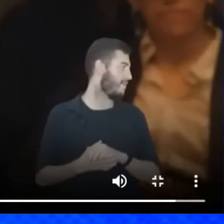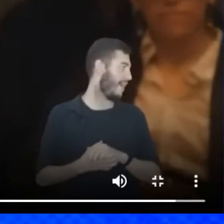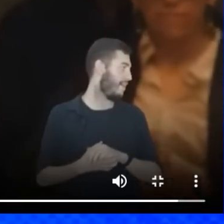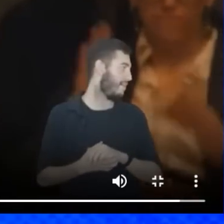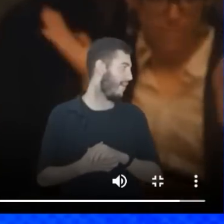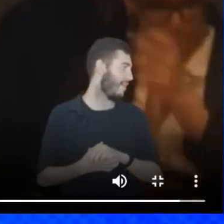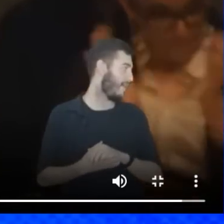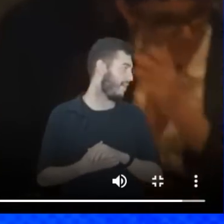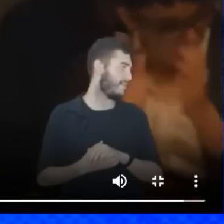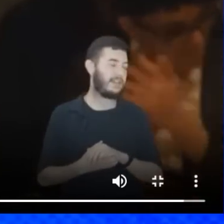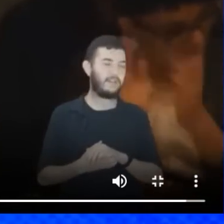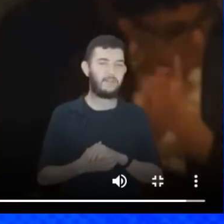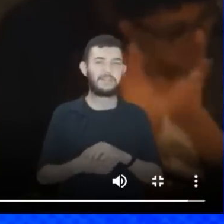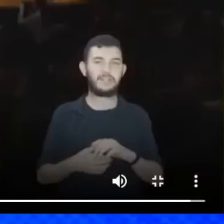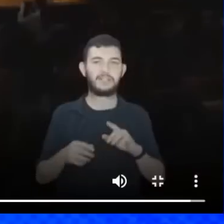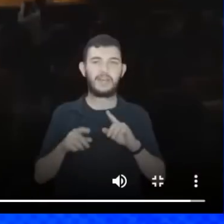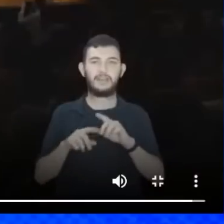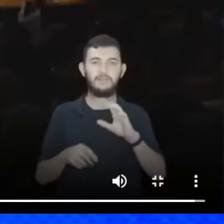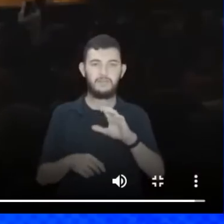Camila Pitanga.